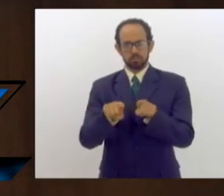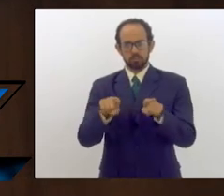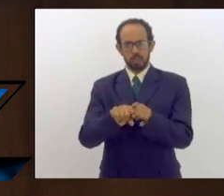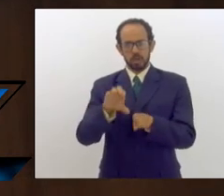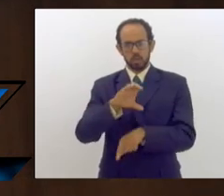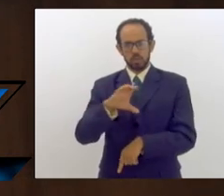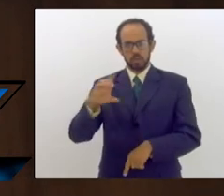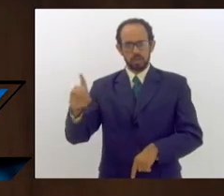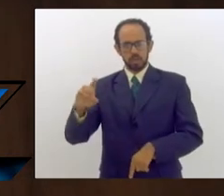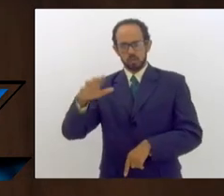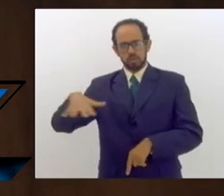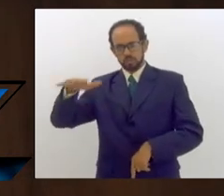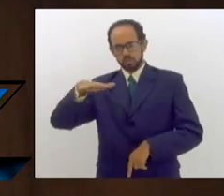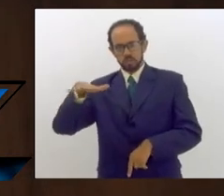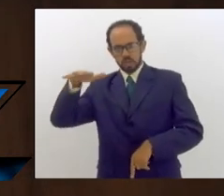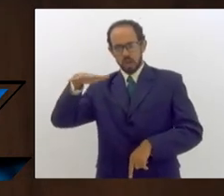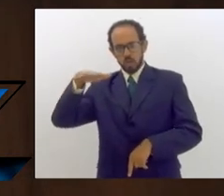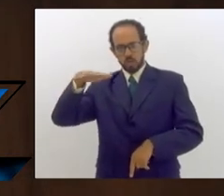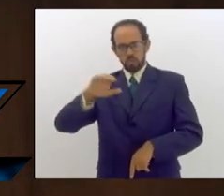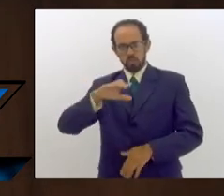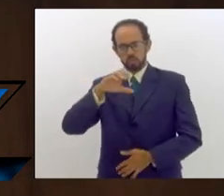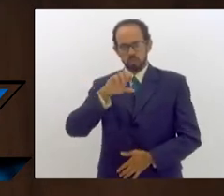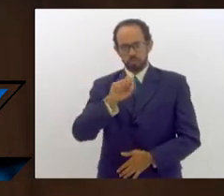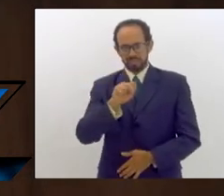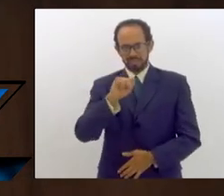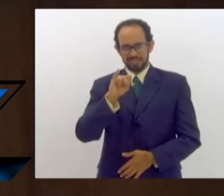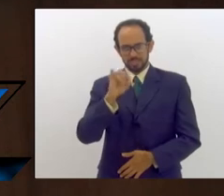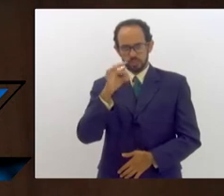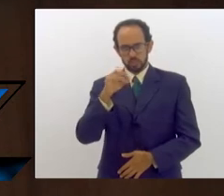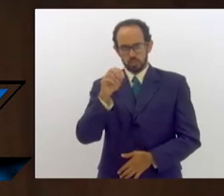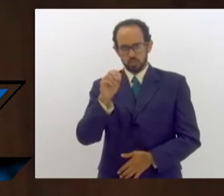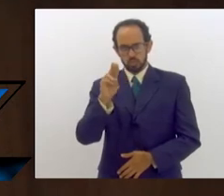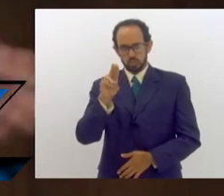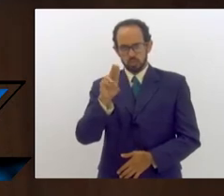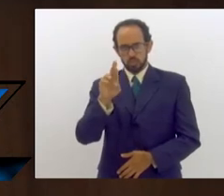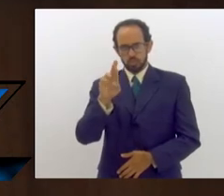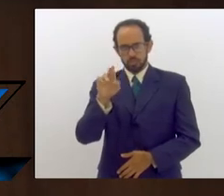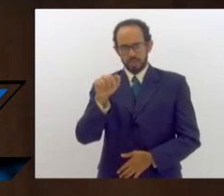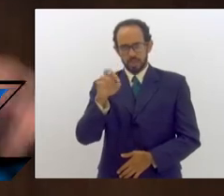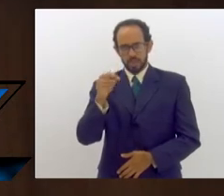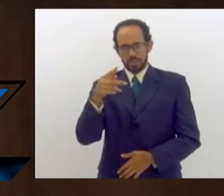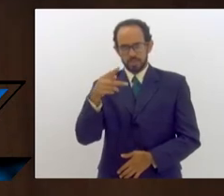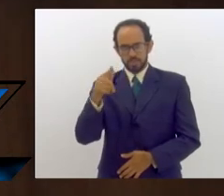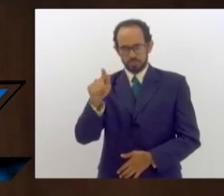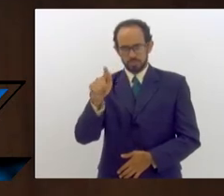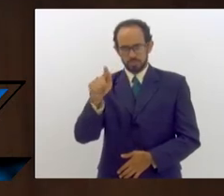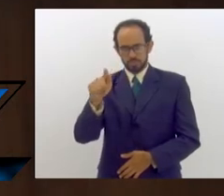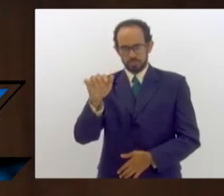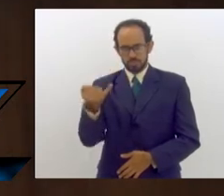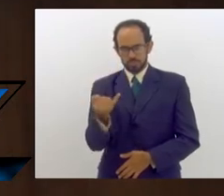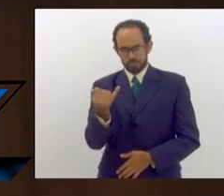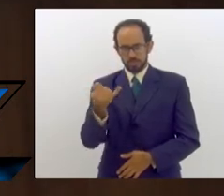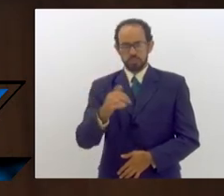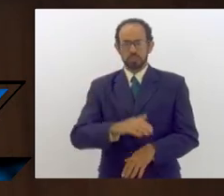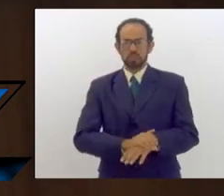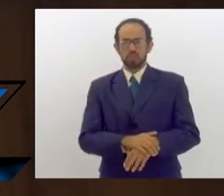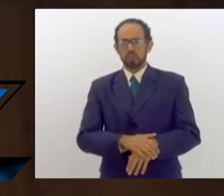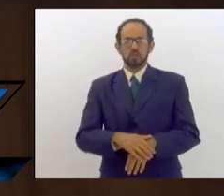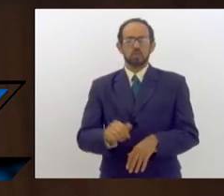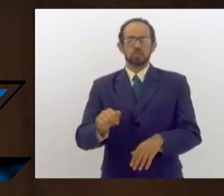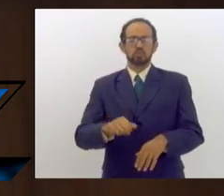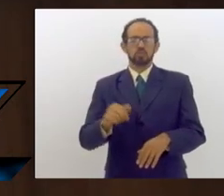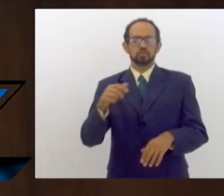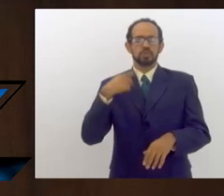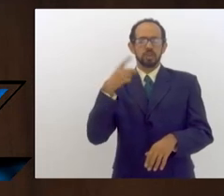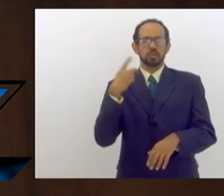Geral do cinto perde né da UERJ os vereadores Julinho